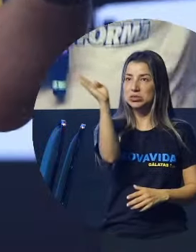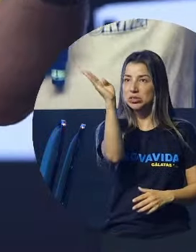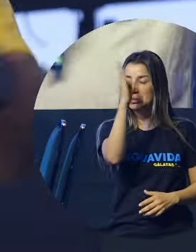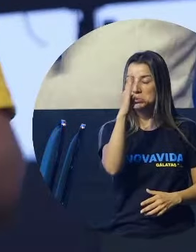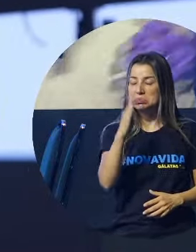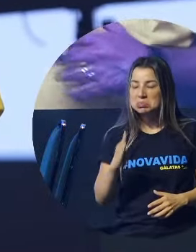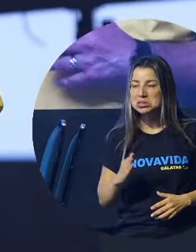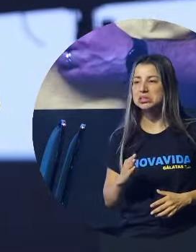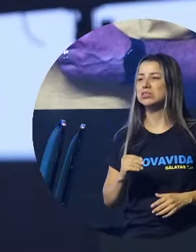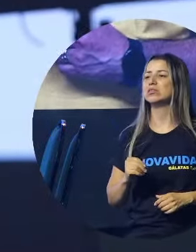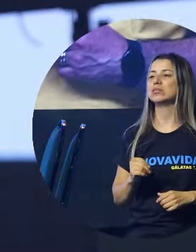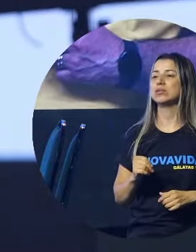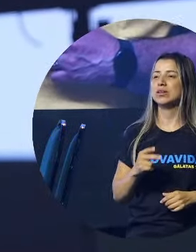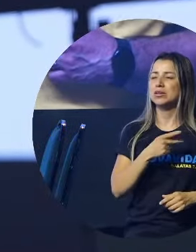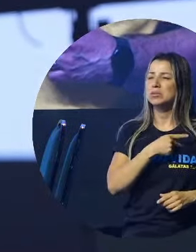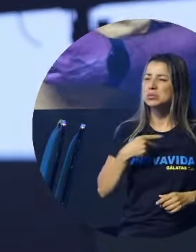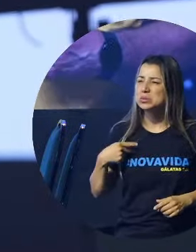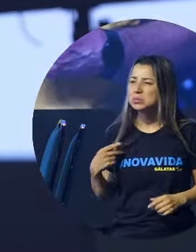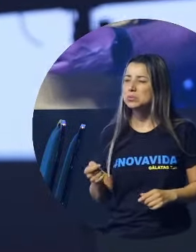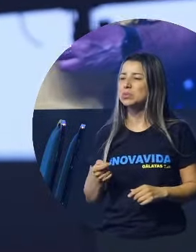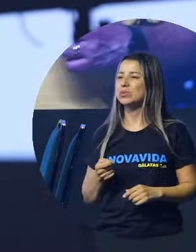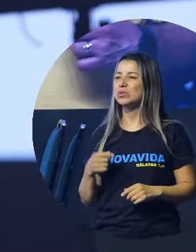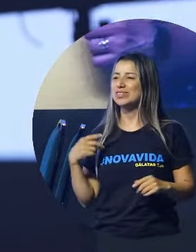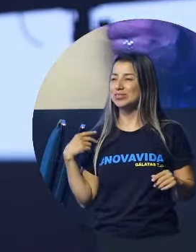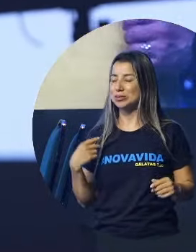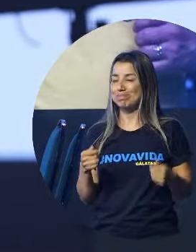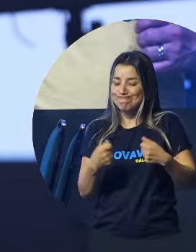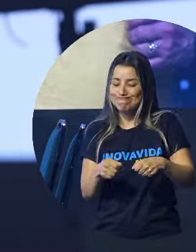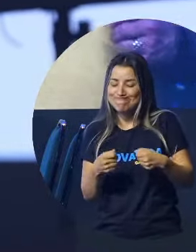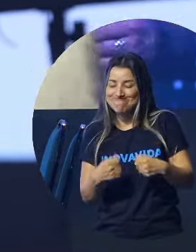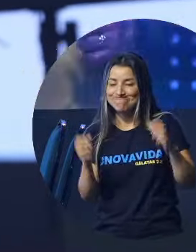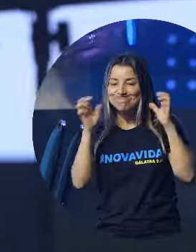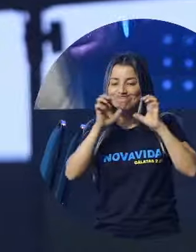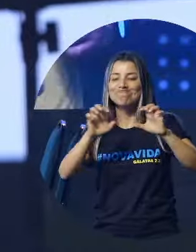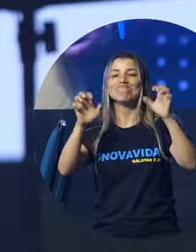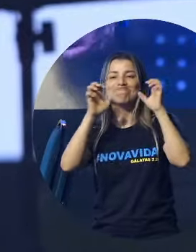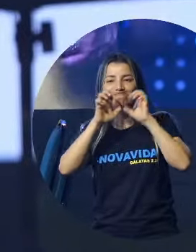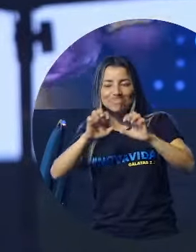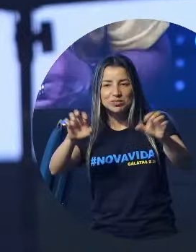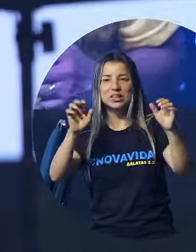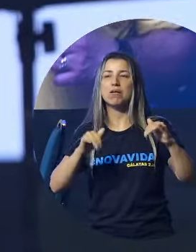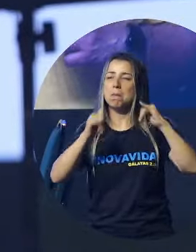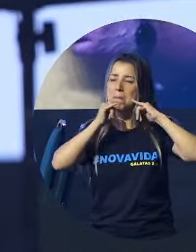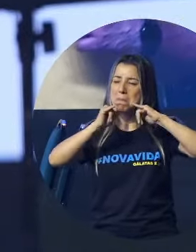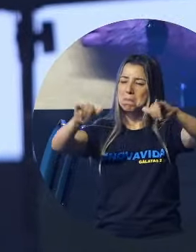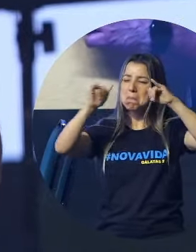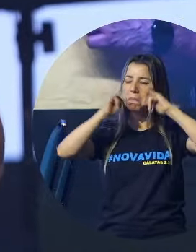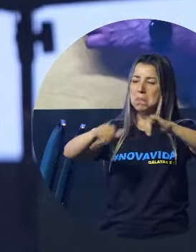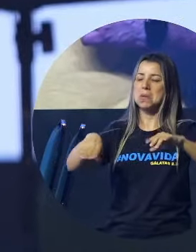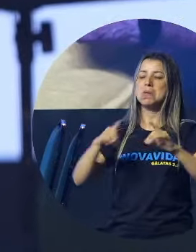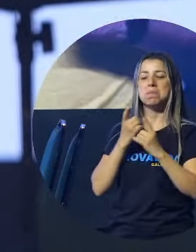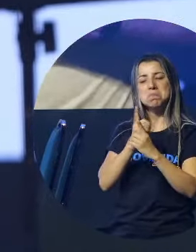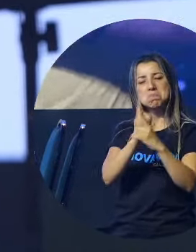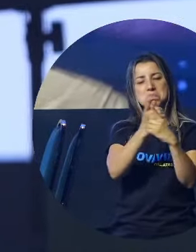Pastores, ânimo. Vamos evangelizar. Vamos proclamar. Vamos discipular.